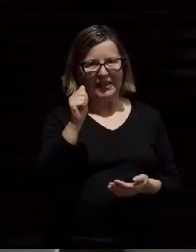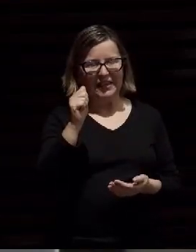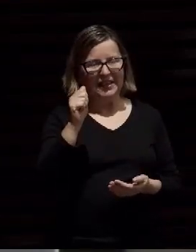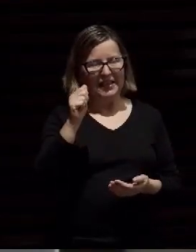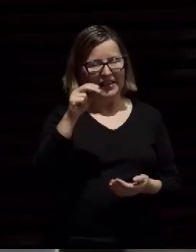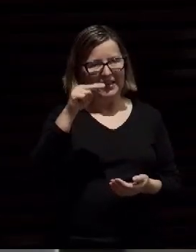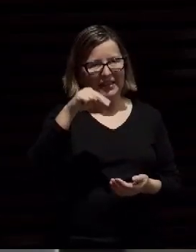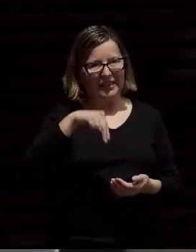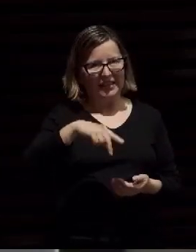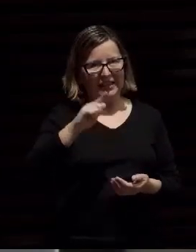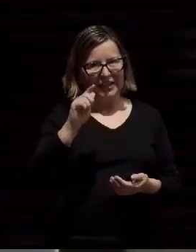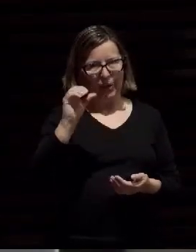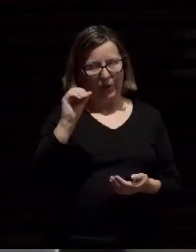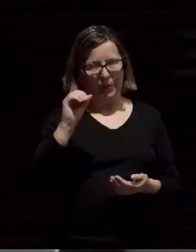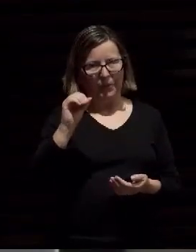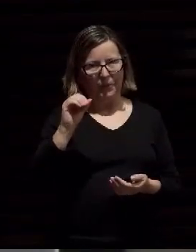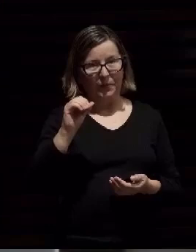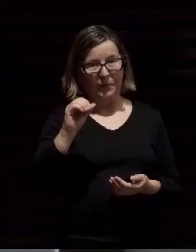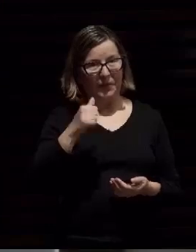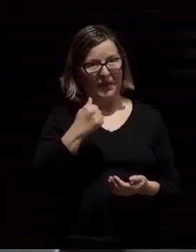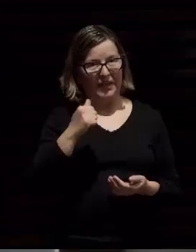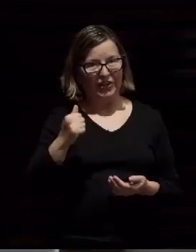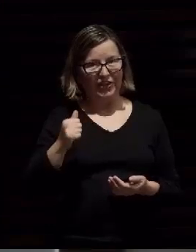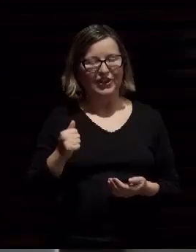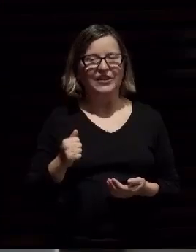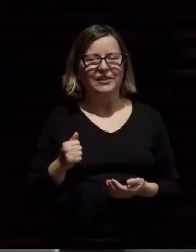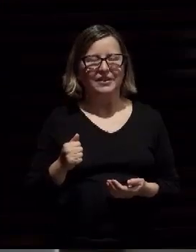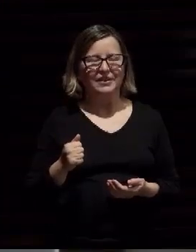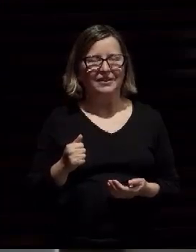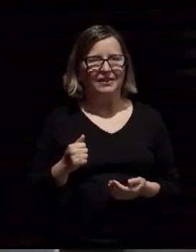já, lá na Argentina, no tempo que a gente podia ir à Argentina,